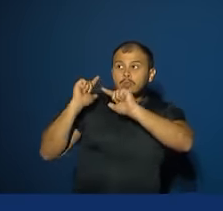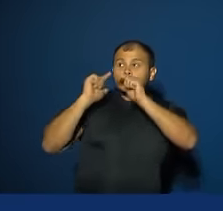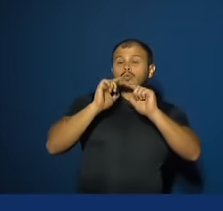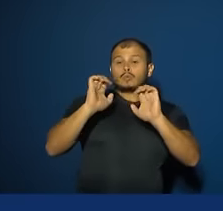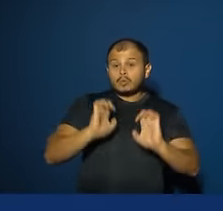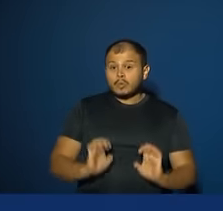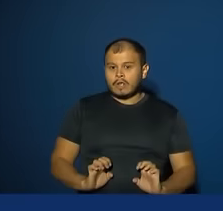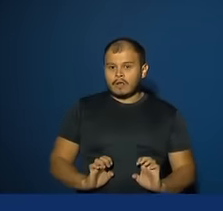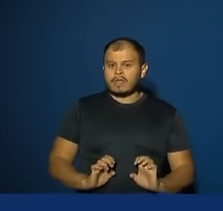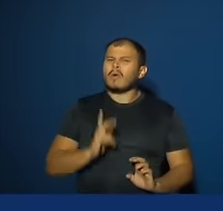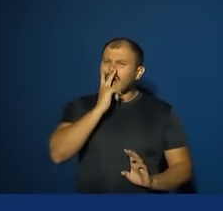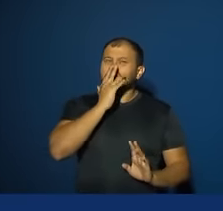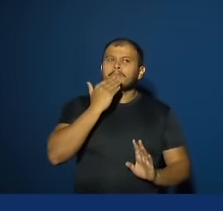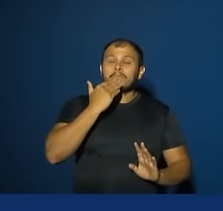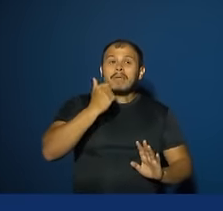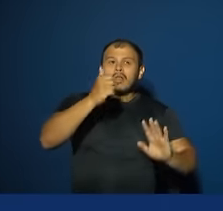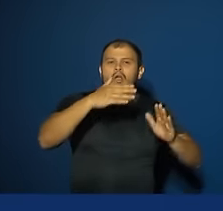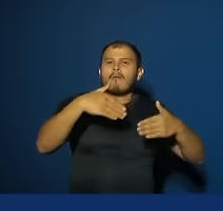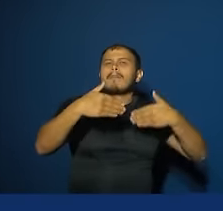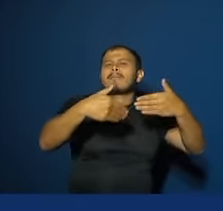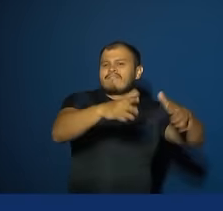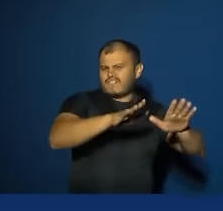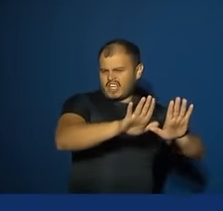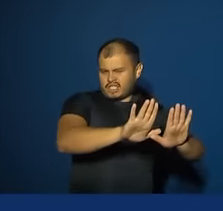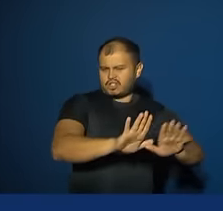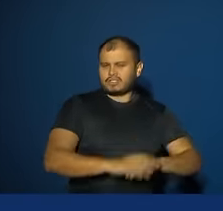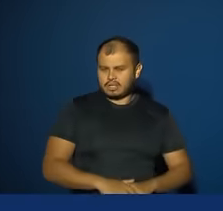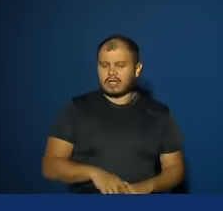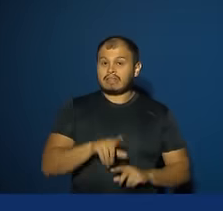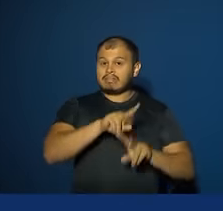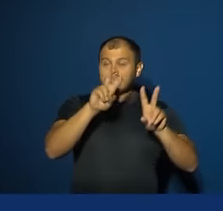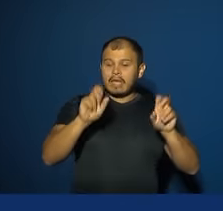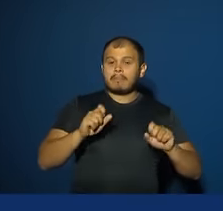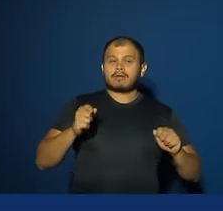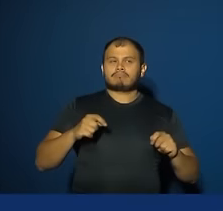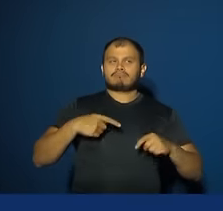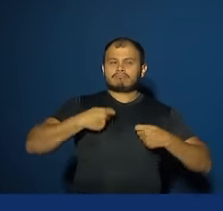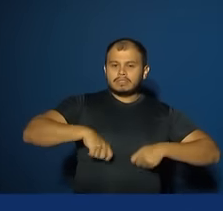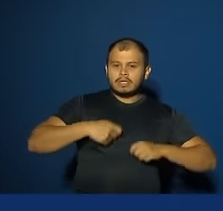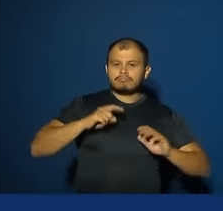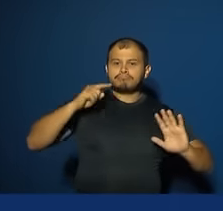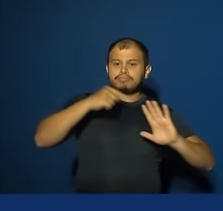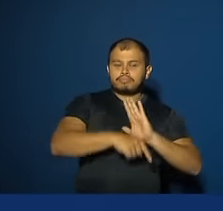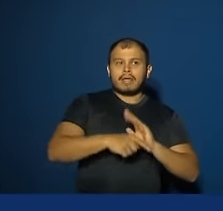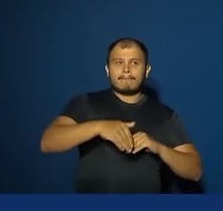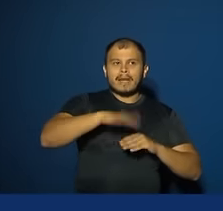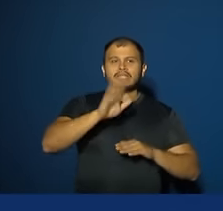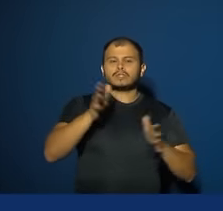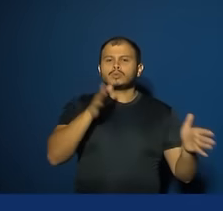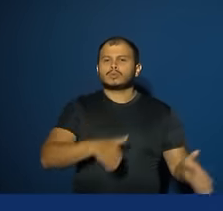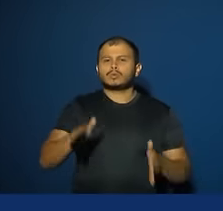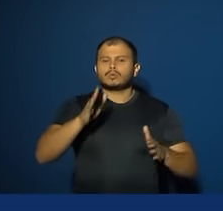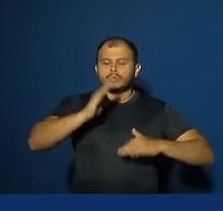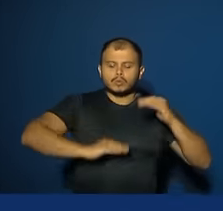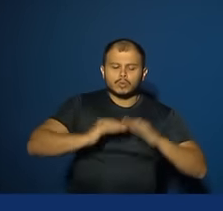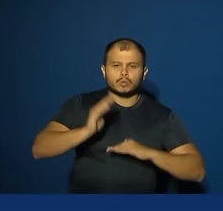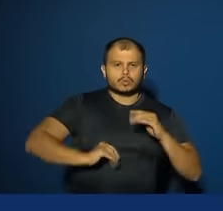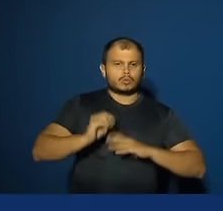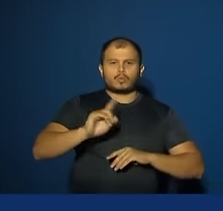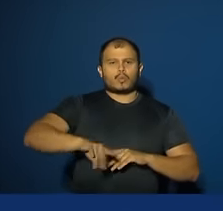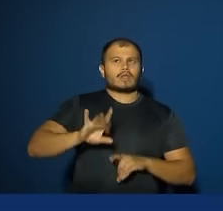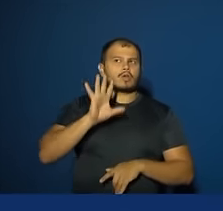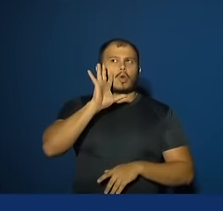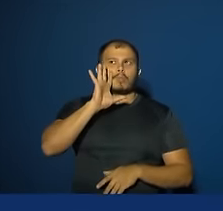Prefiro deixar ele até um pouco mais para frente não é emergencial é um tema que tem muito mais a ver com produtividade do que com solvência